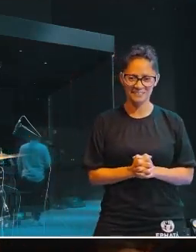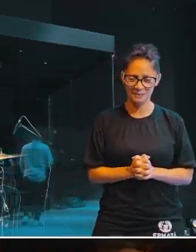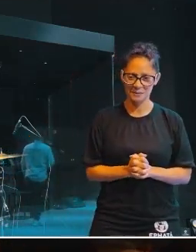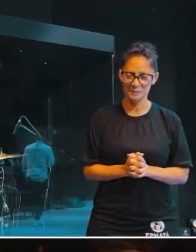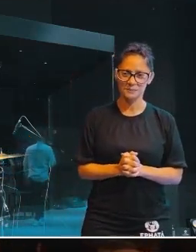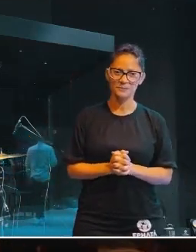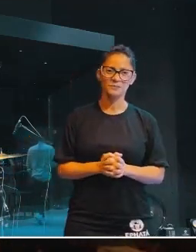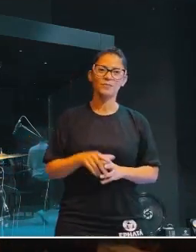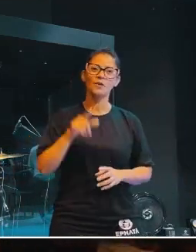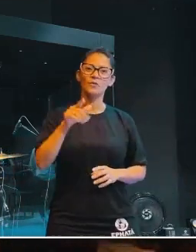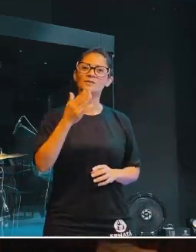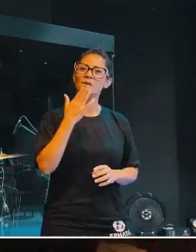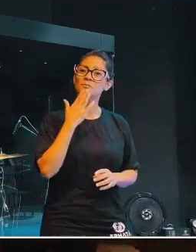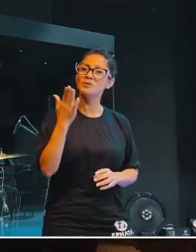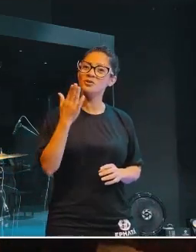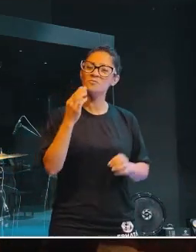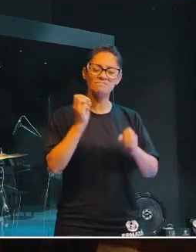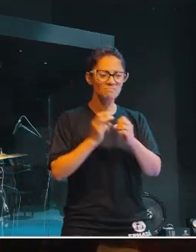Você pediu por vigília.